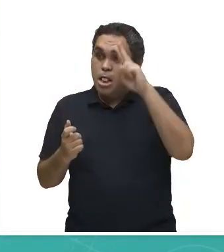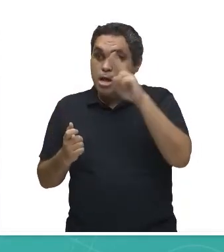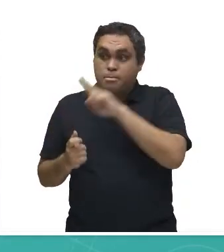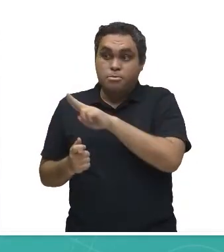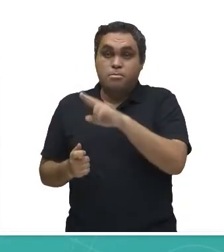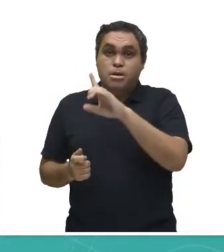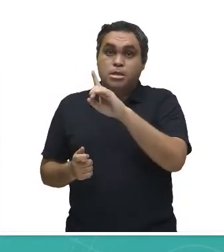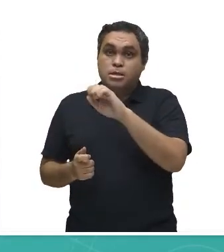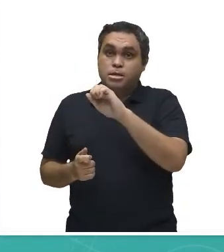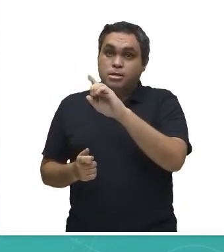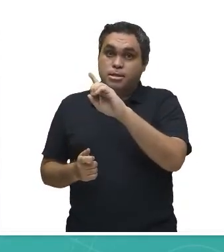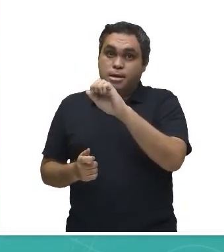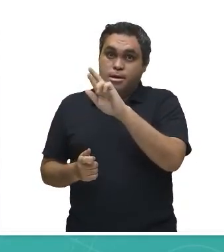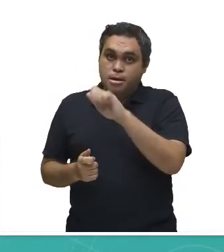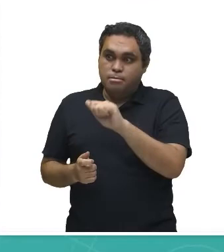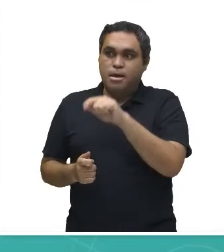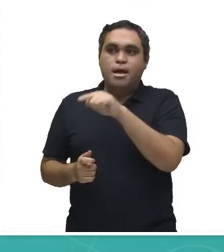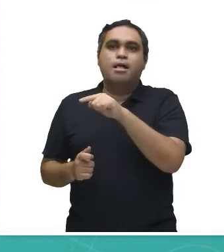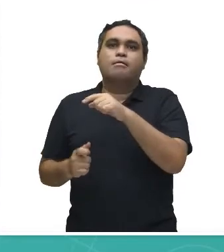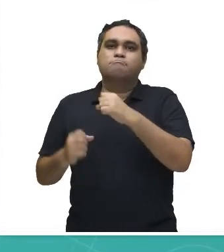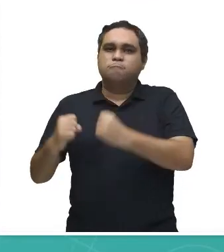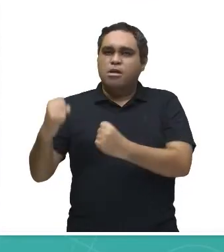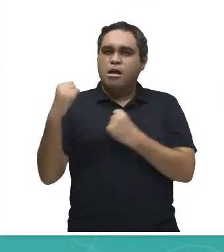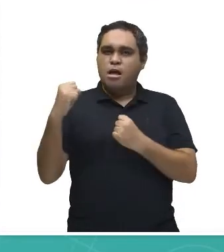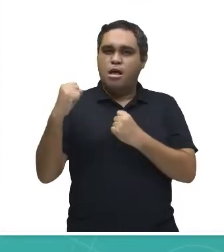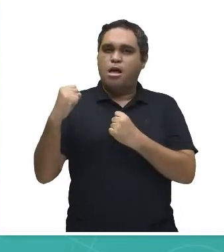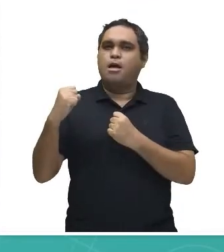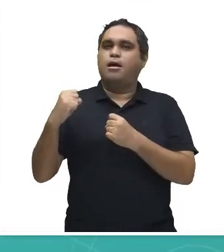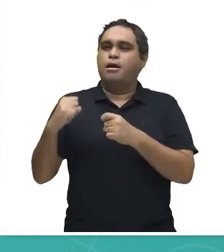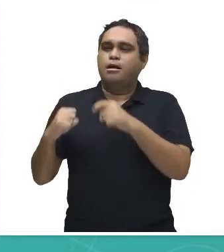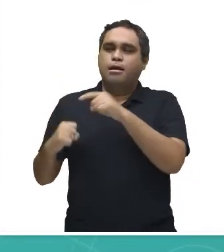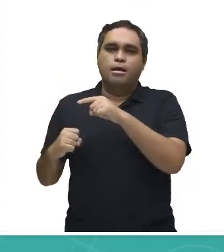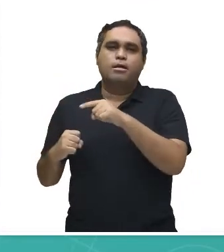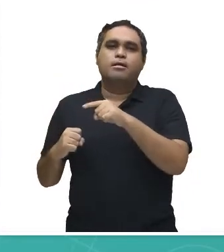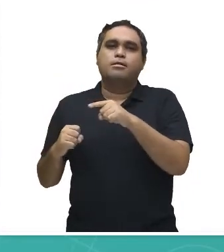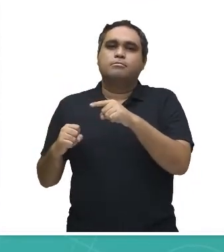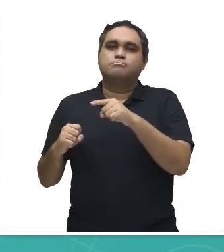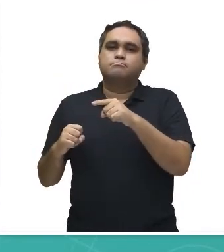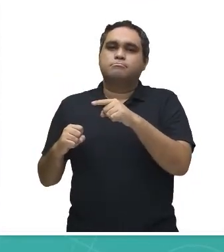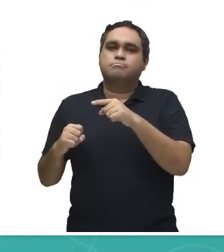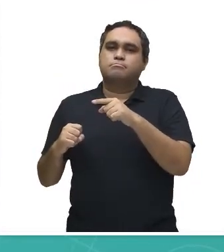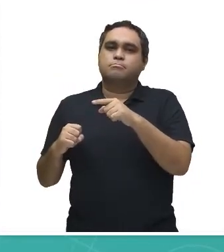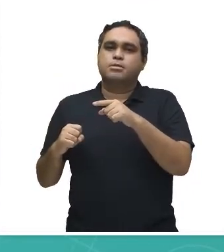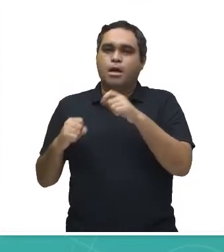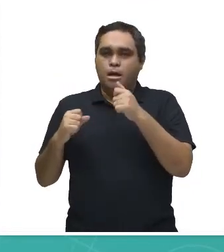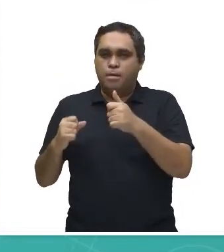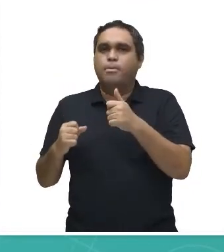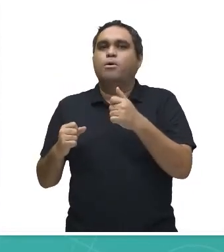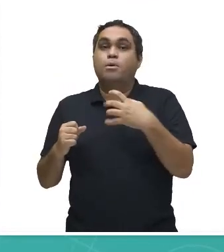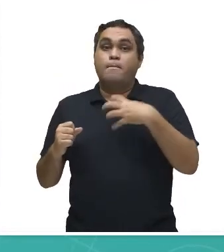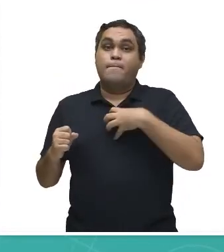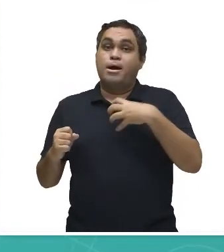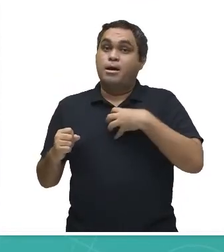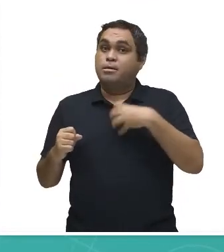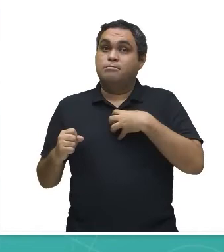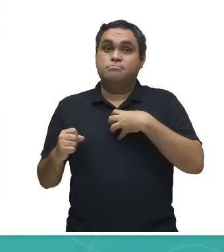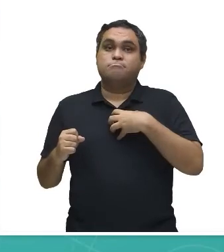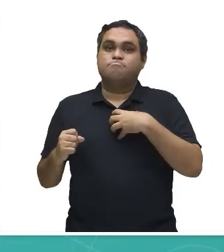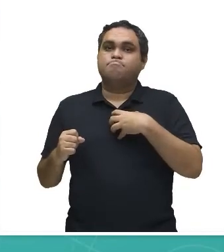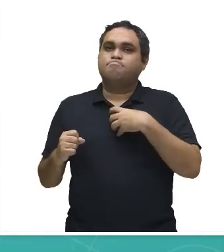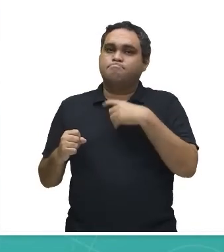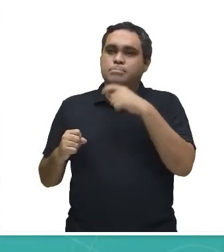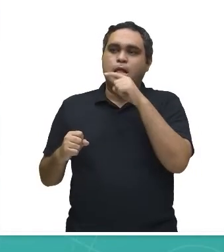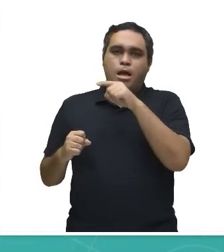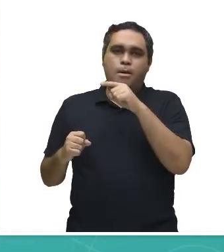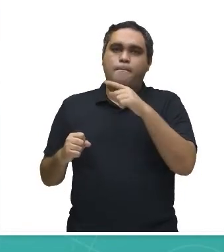Considerada guerreira, considerada heroína da pátria em 2019 pelo governo da Bahia também, tá bom? Vamos à nossa quarta